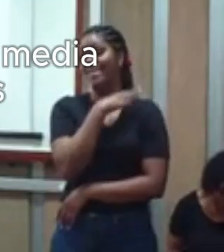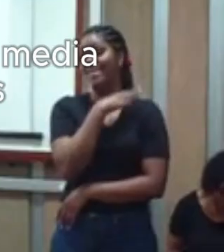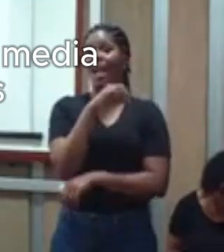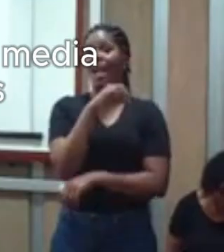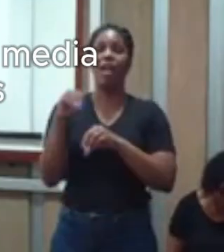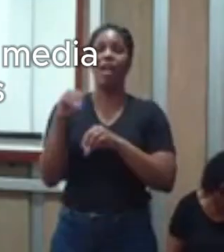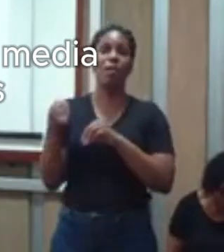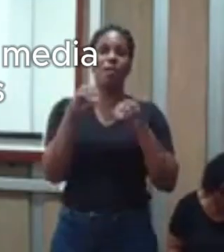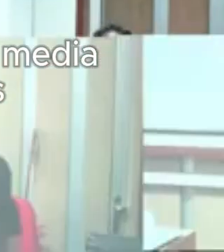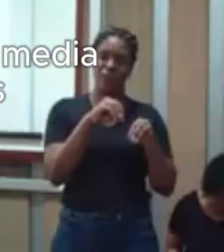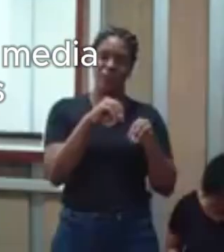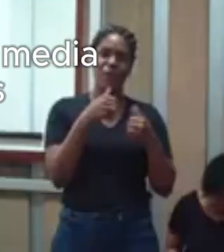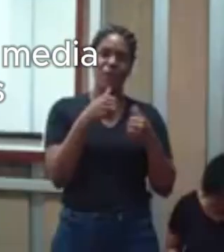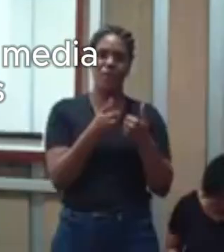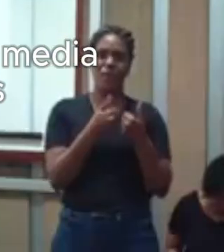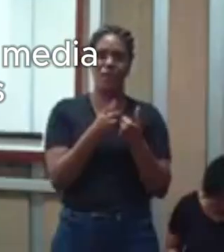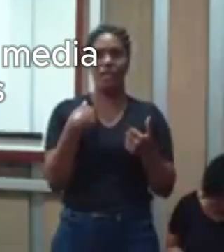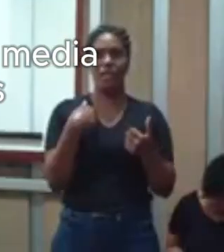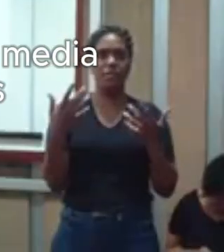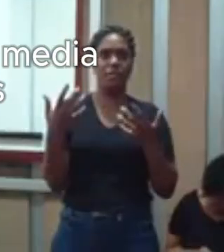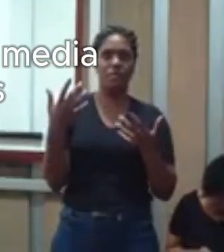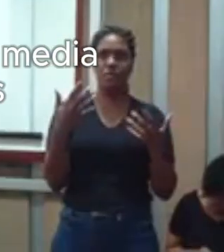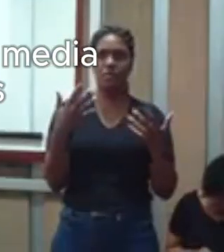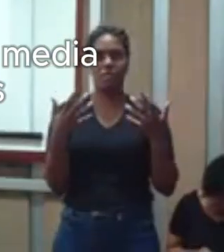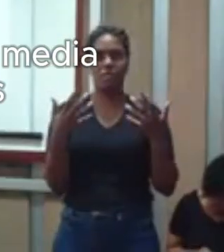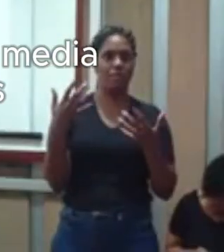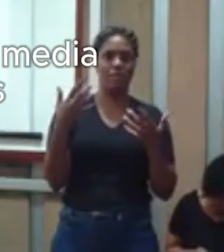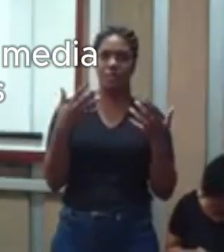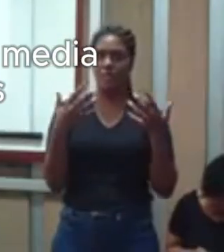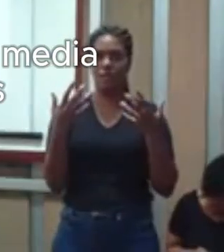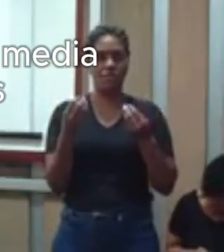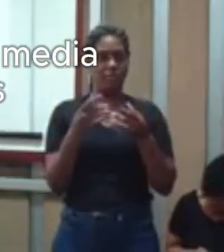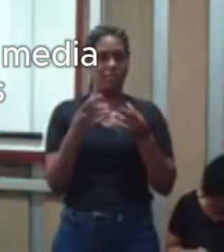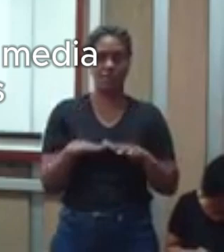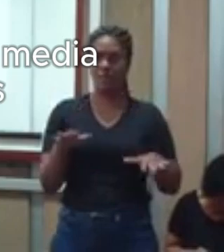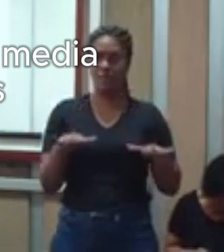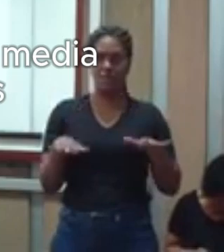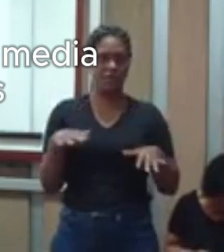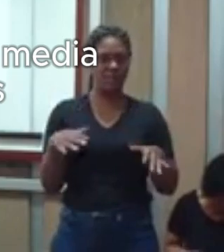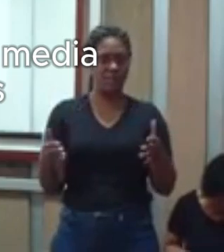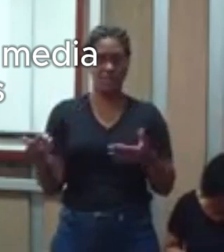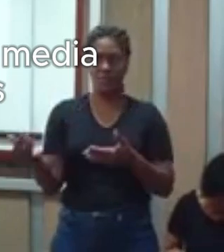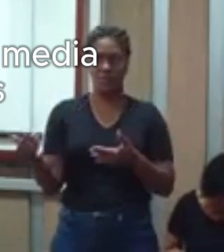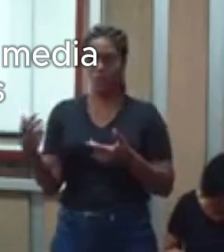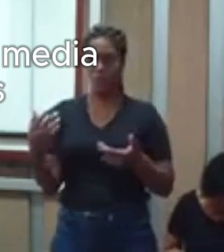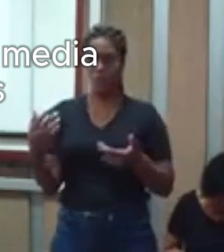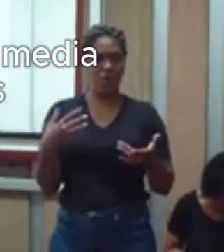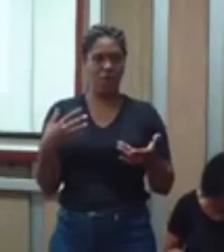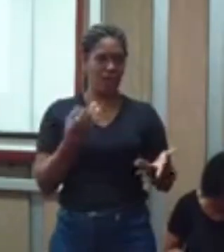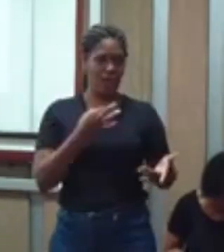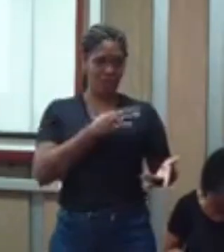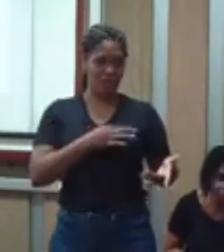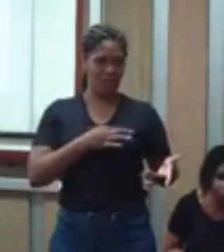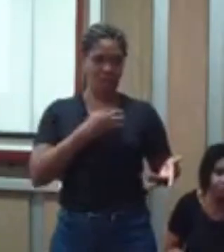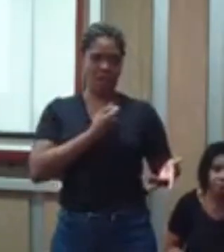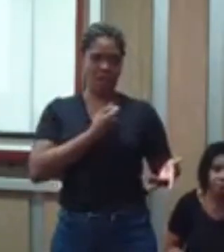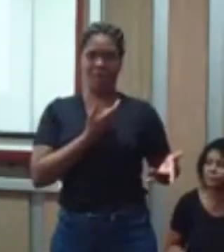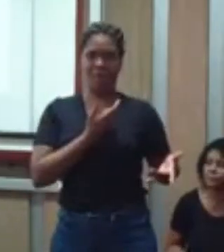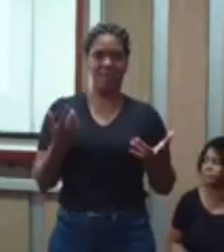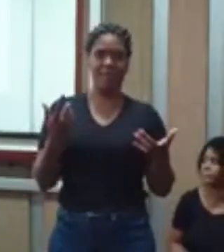um ônibus. E aí eu me vi, como assim? Um monte de criança de uniforme, e eu tive que me virar ali com a